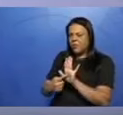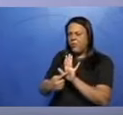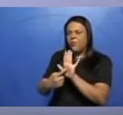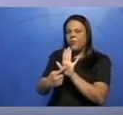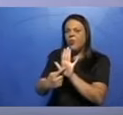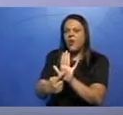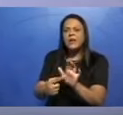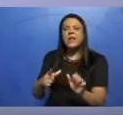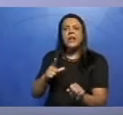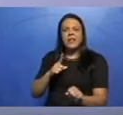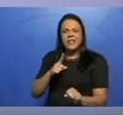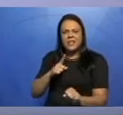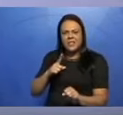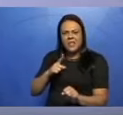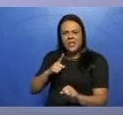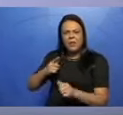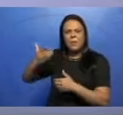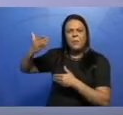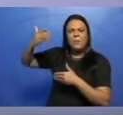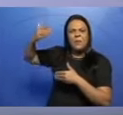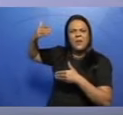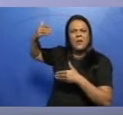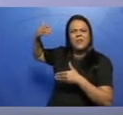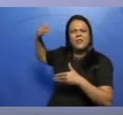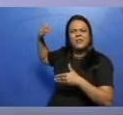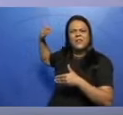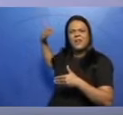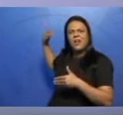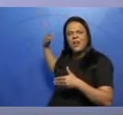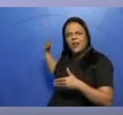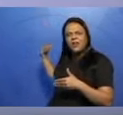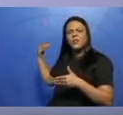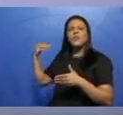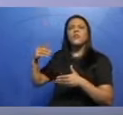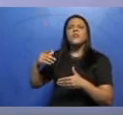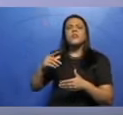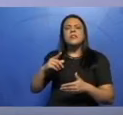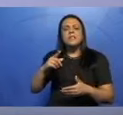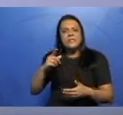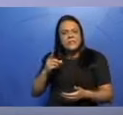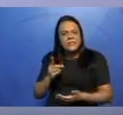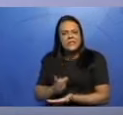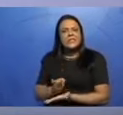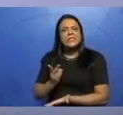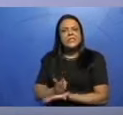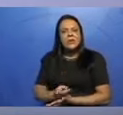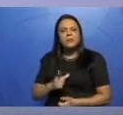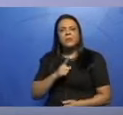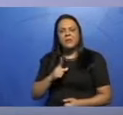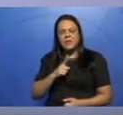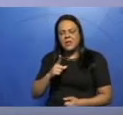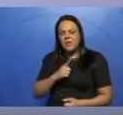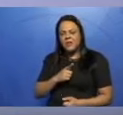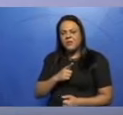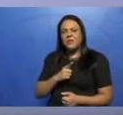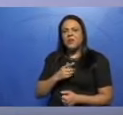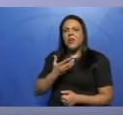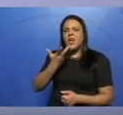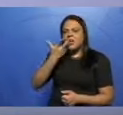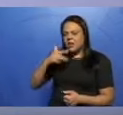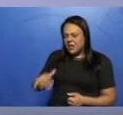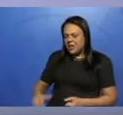já havia em tempos, nos primórdios, lá no comecinho, que já havia todo esse trabalho de escravidão